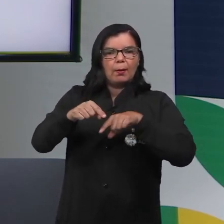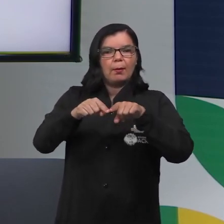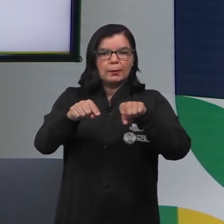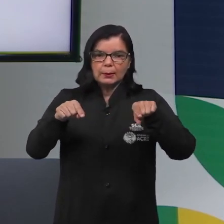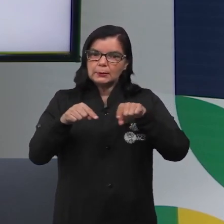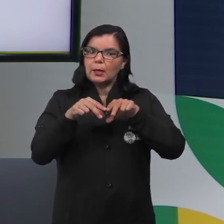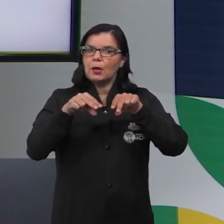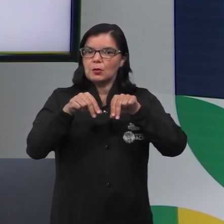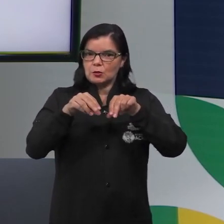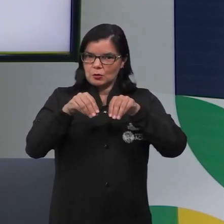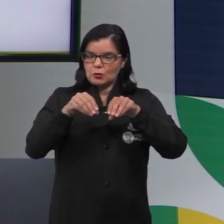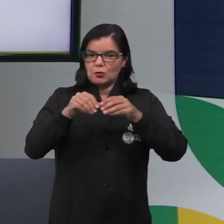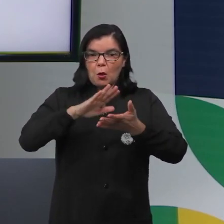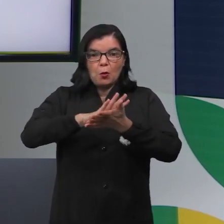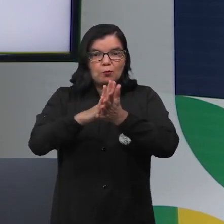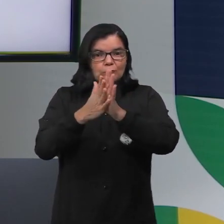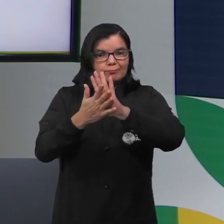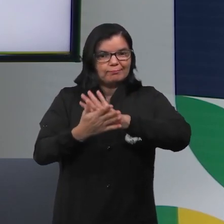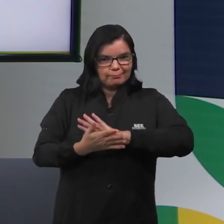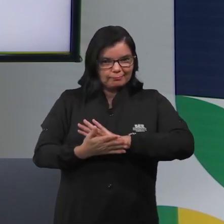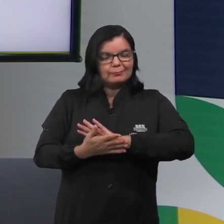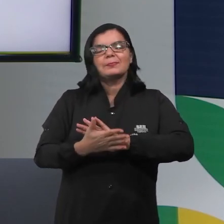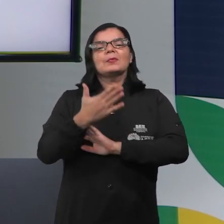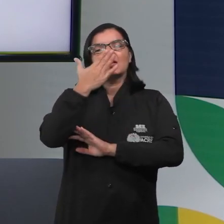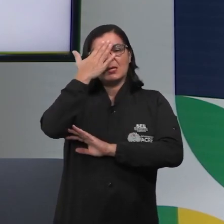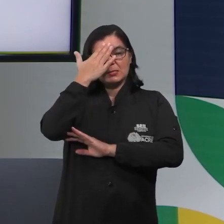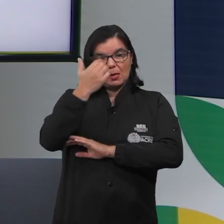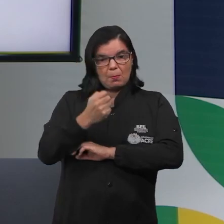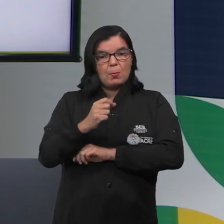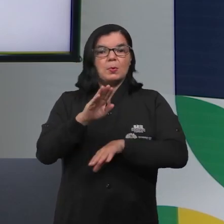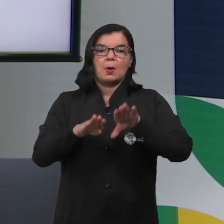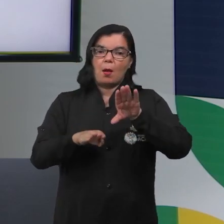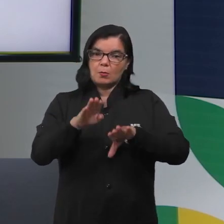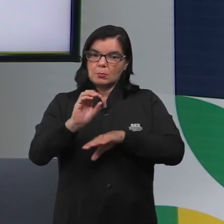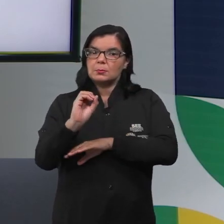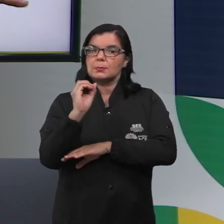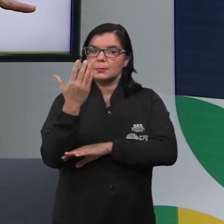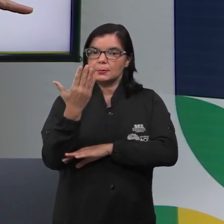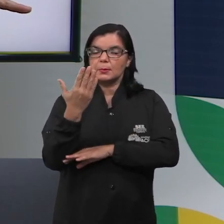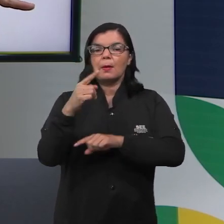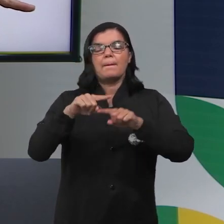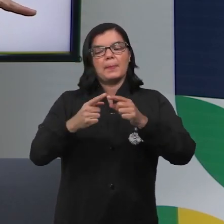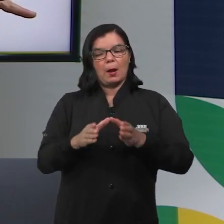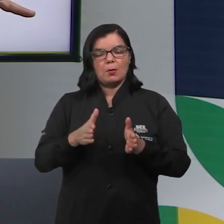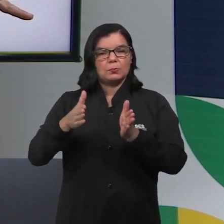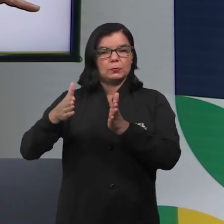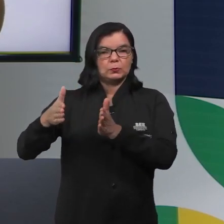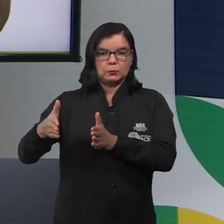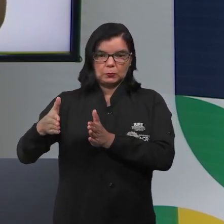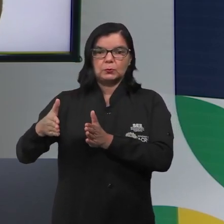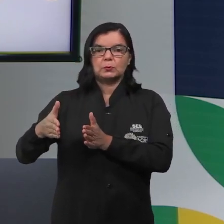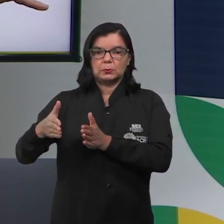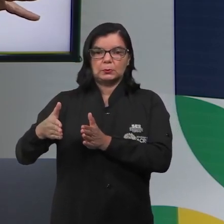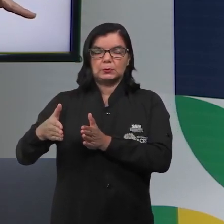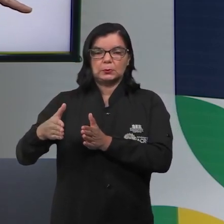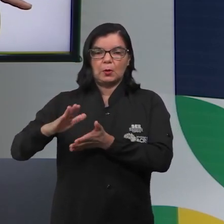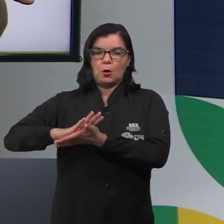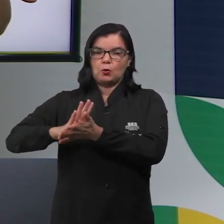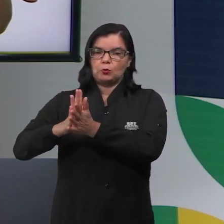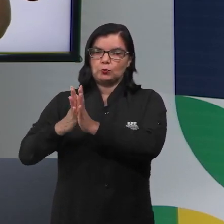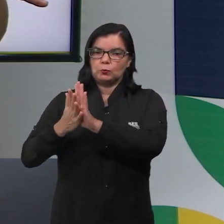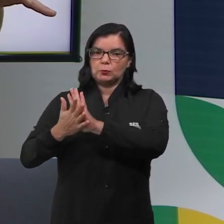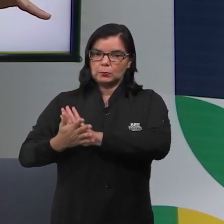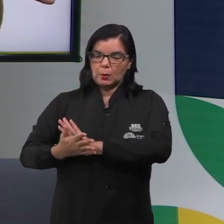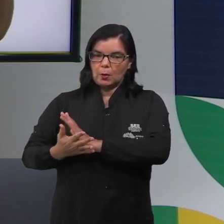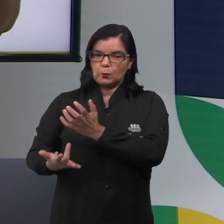terras indígenas e destruir, embora sabemos que isso acontece, então nós temos, de um lado, ali,